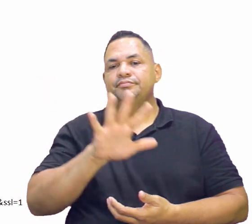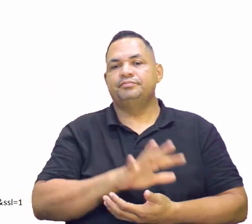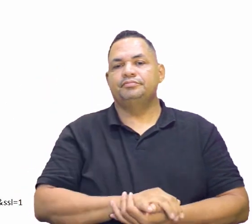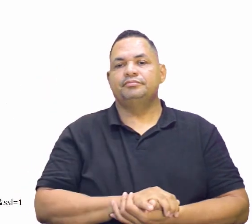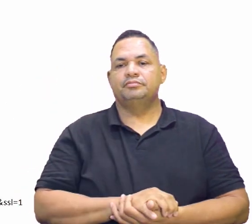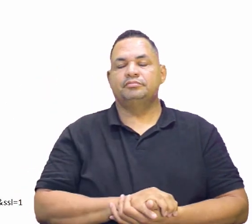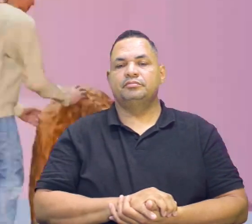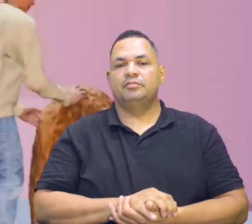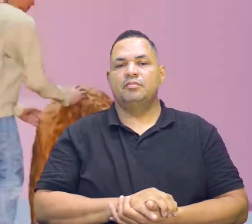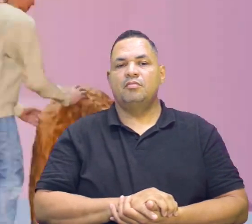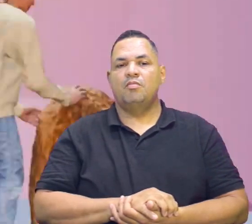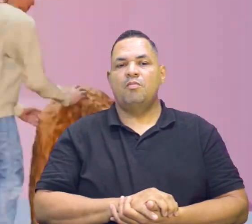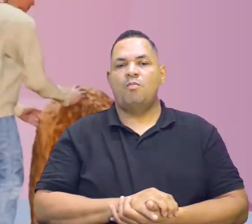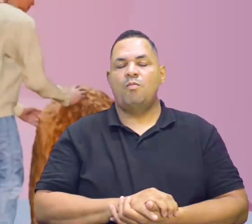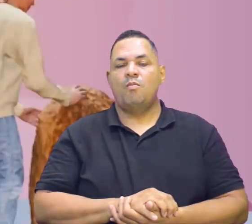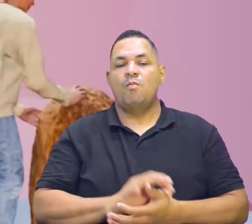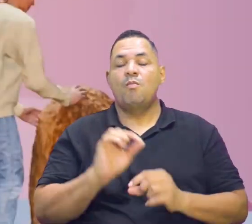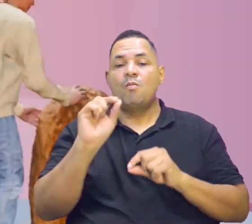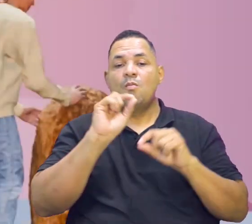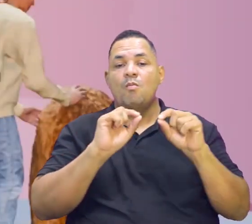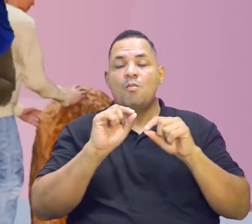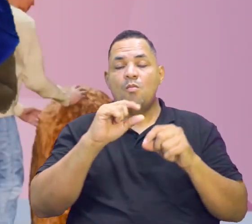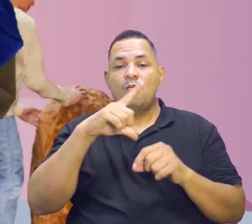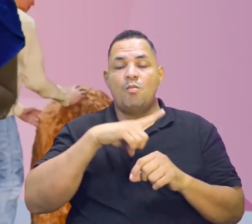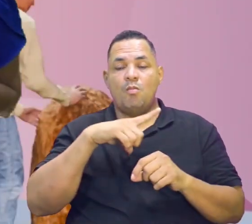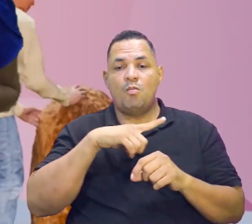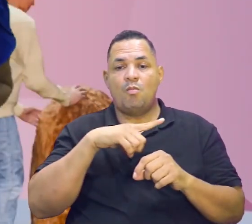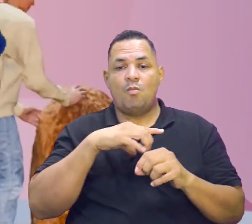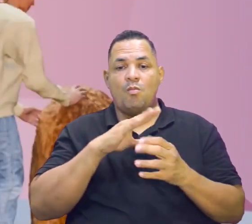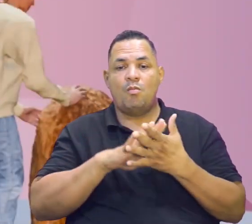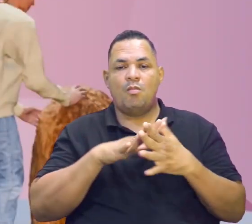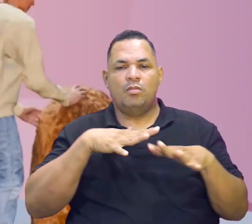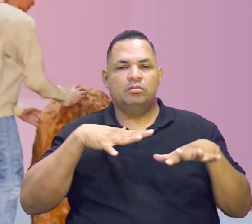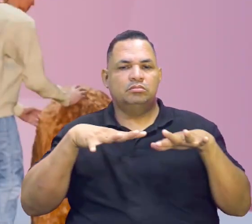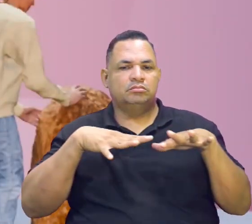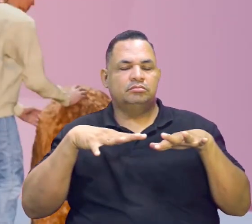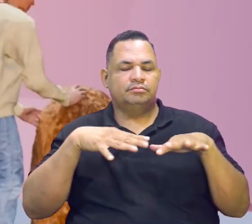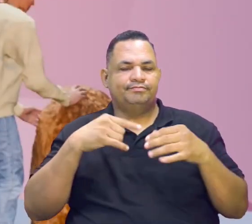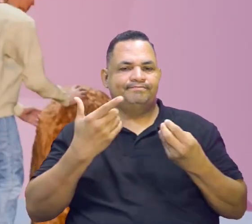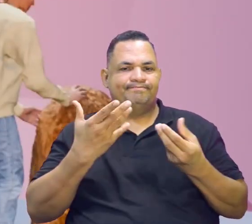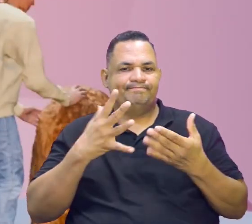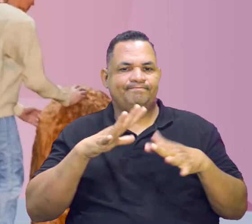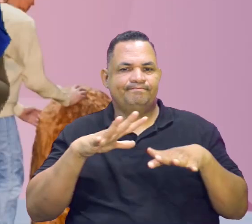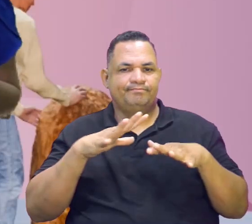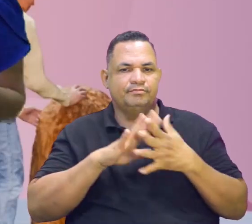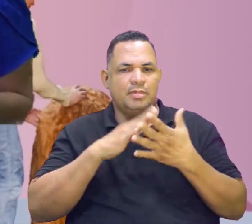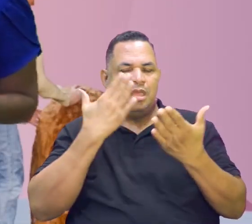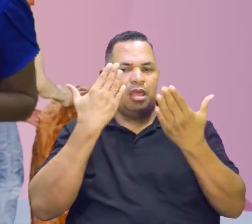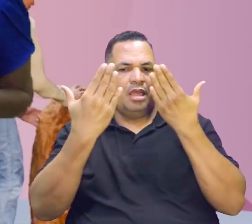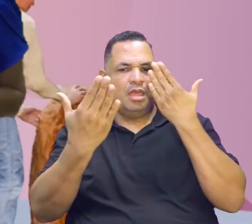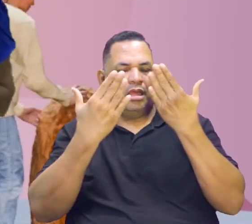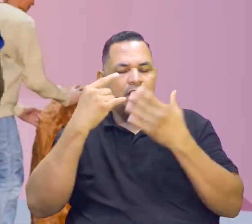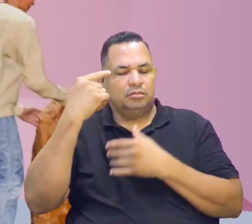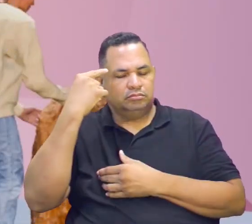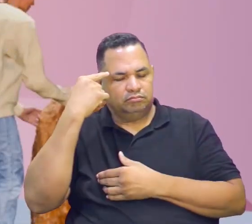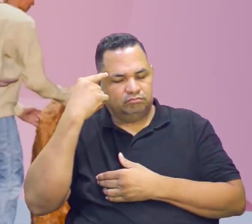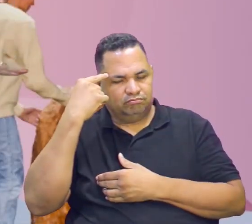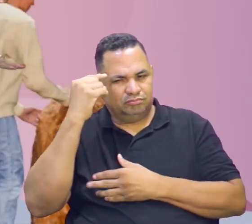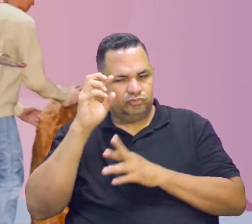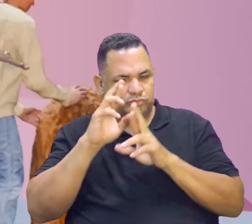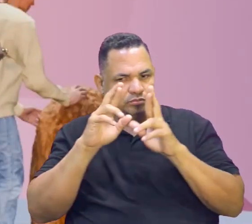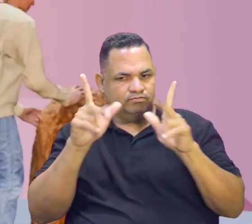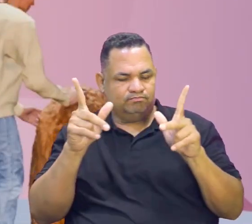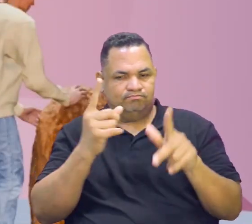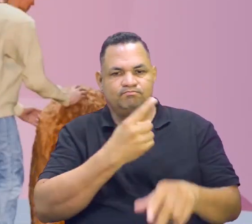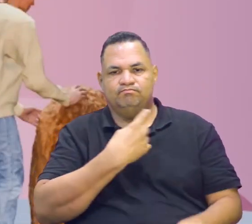pouco sobre as vanguardas. Elas mexeram com o psicológico, com a mente. É diferente daquilo